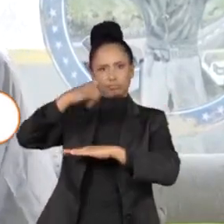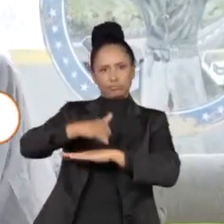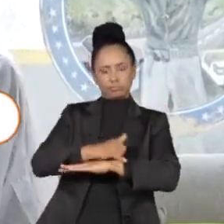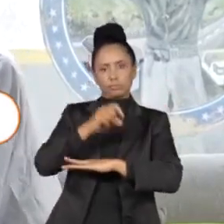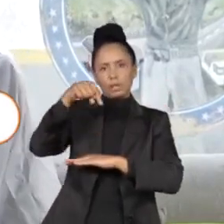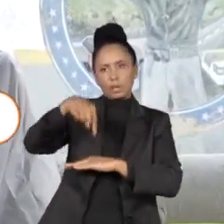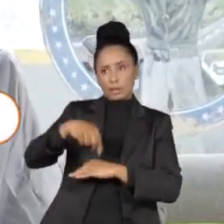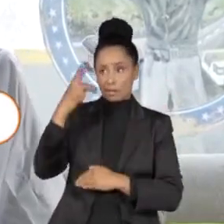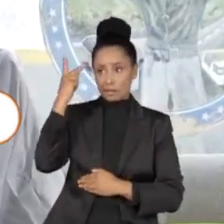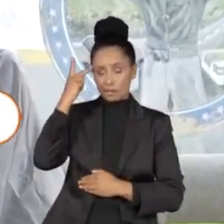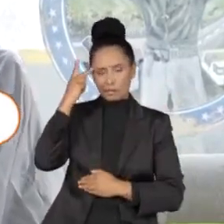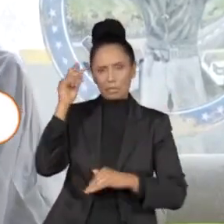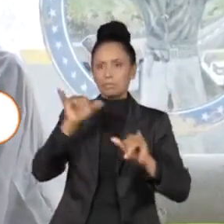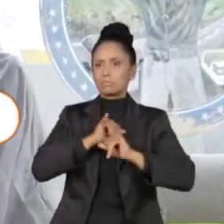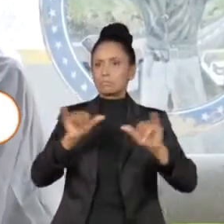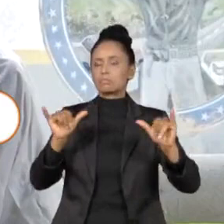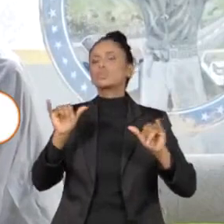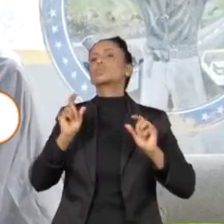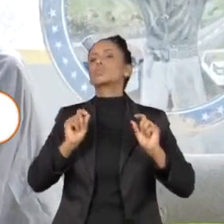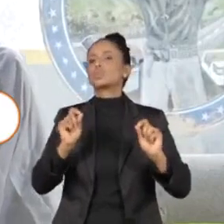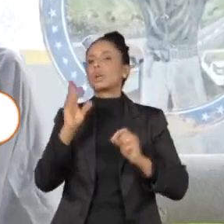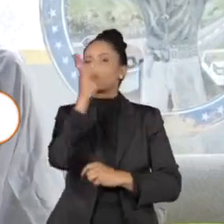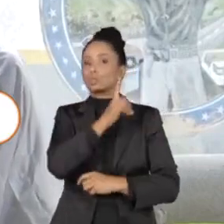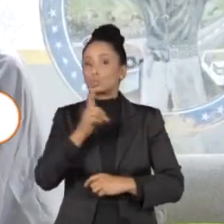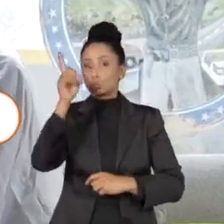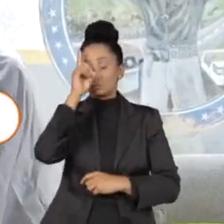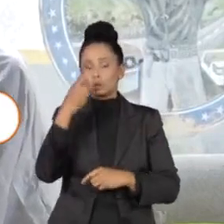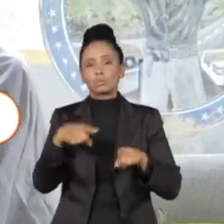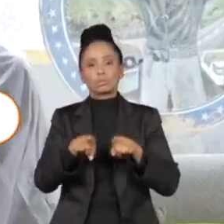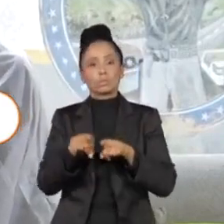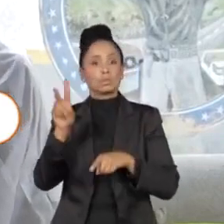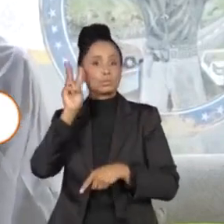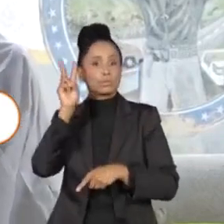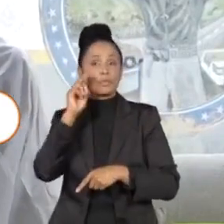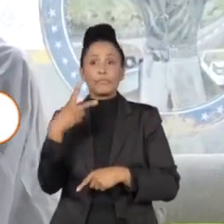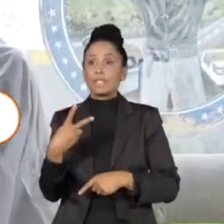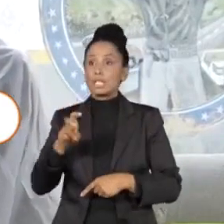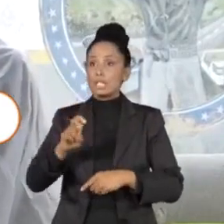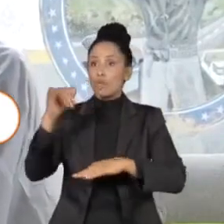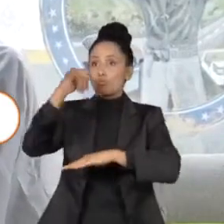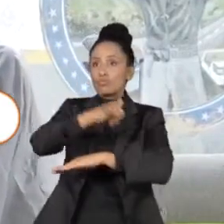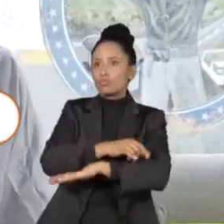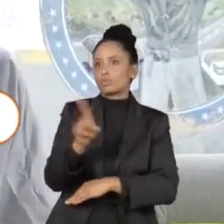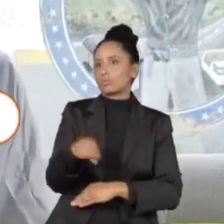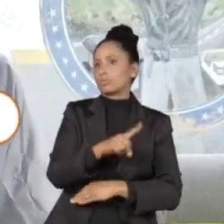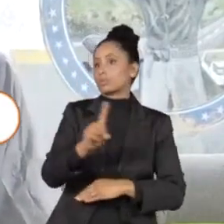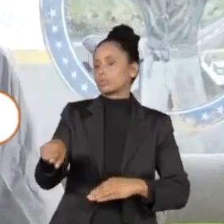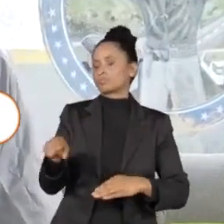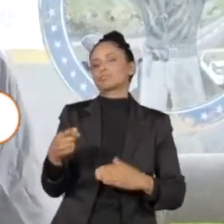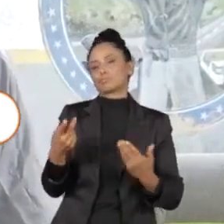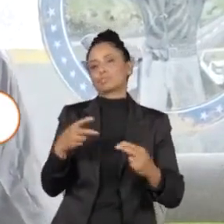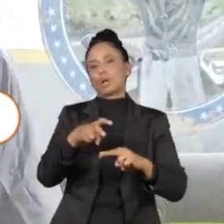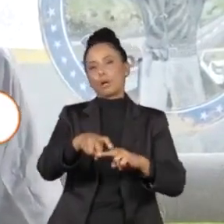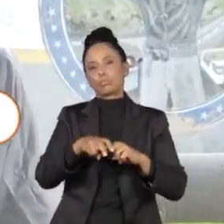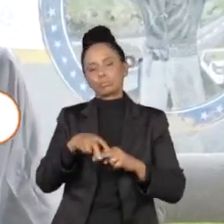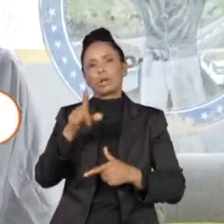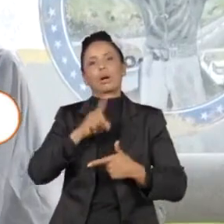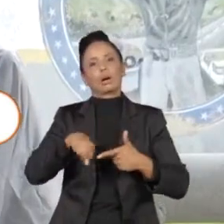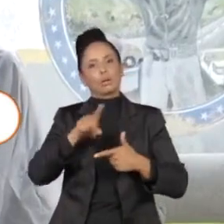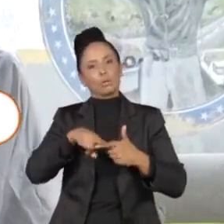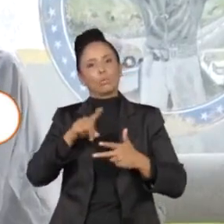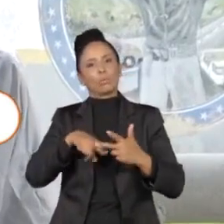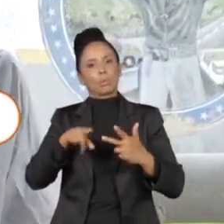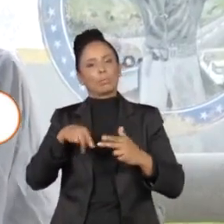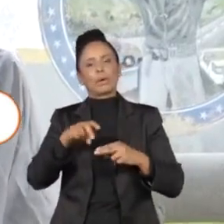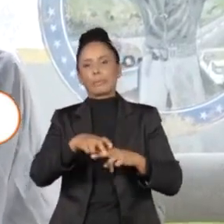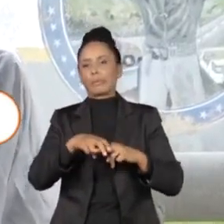que entre domingo e segunda-feira foram cancelados 25 voos por causa de uma interdição que causou transtornos